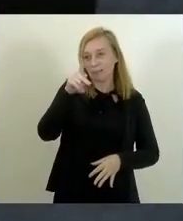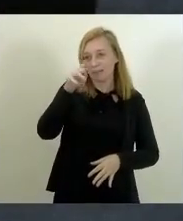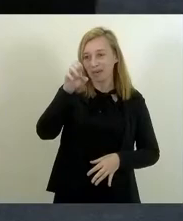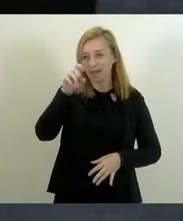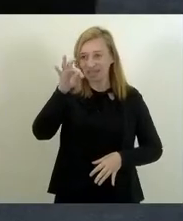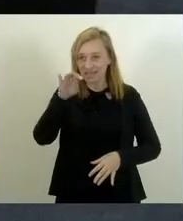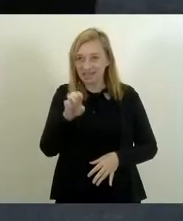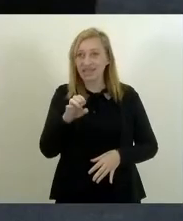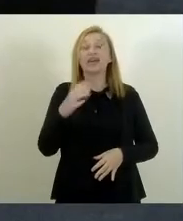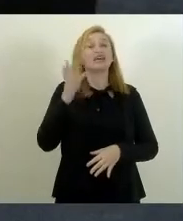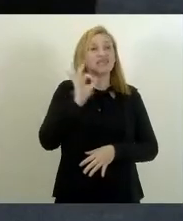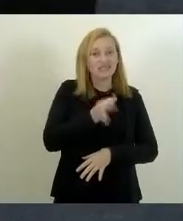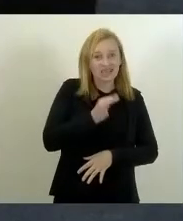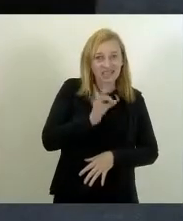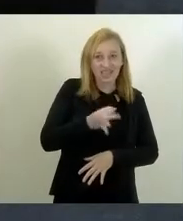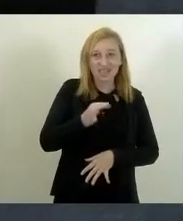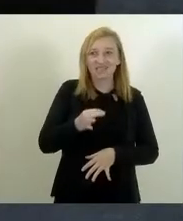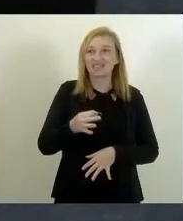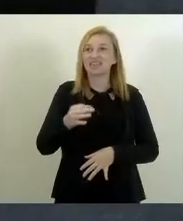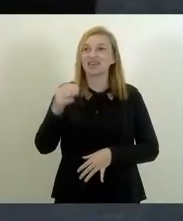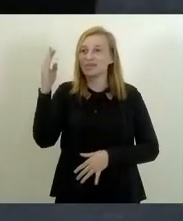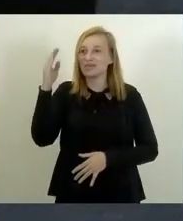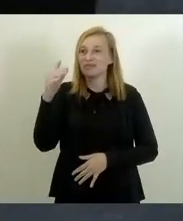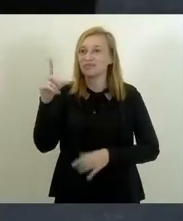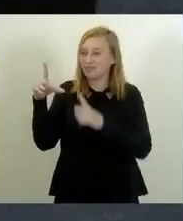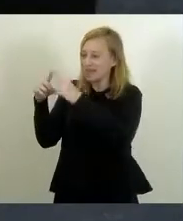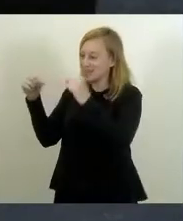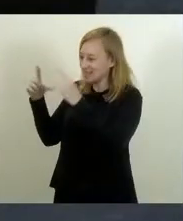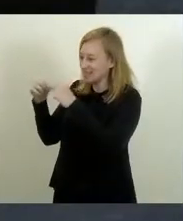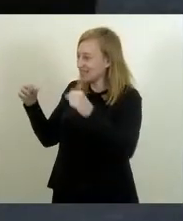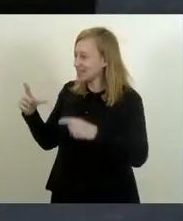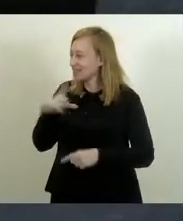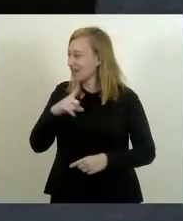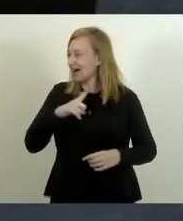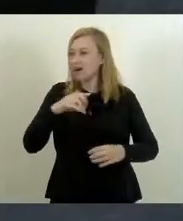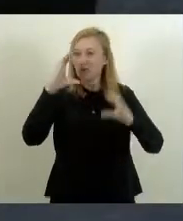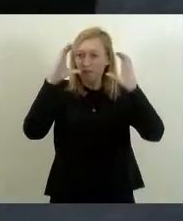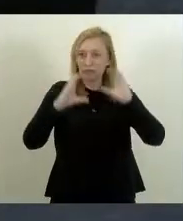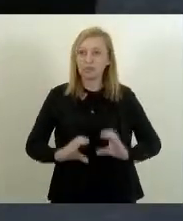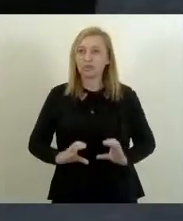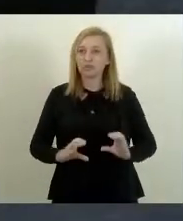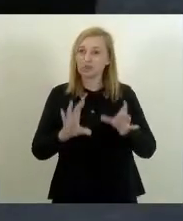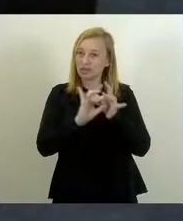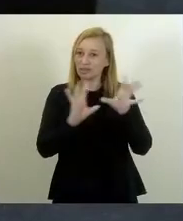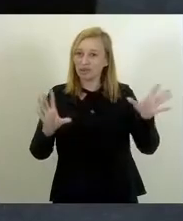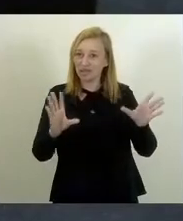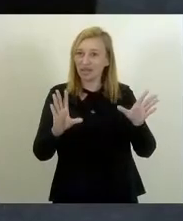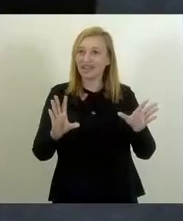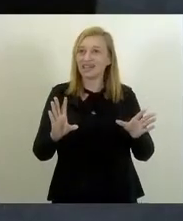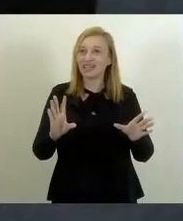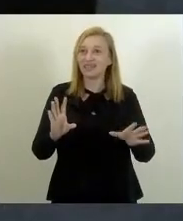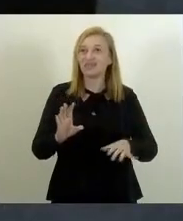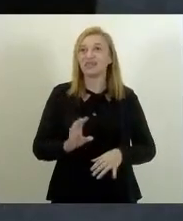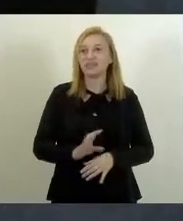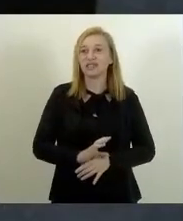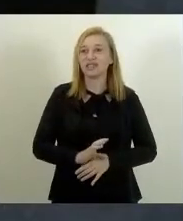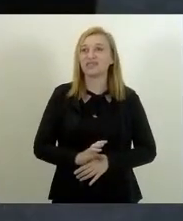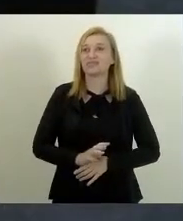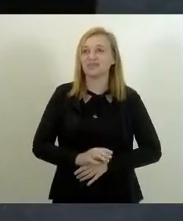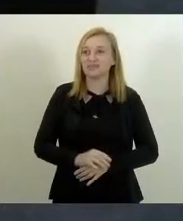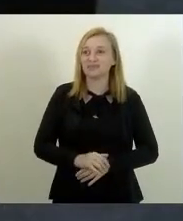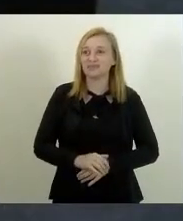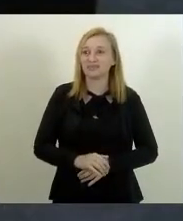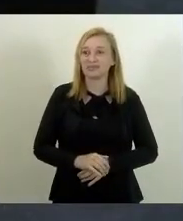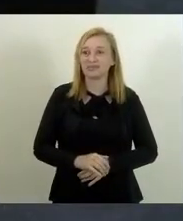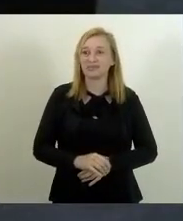Excelência terá a mesma postura democrática, mas é importante também promover esse processo de discussão para que a gente enfrente essa questão da política de cotas,